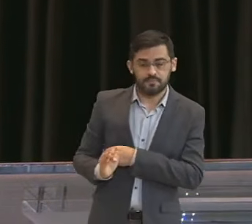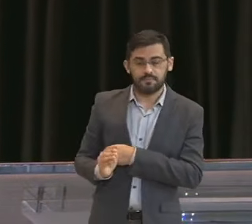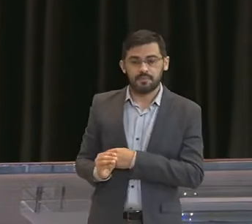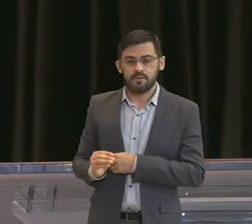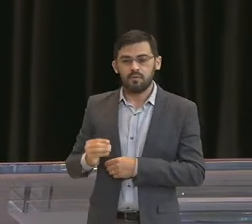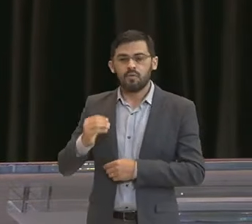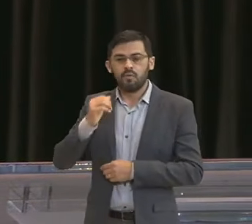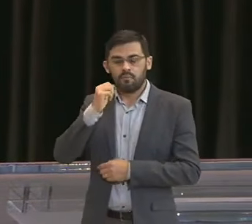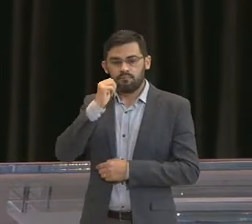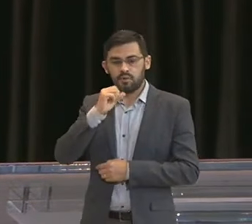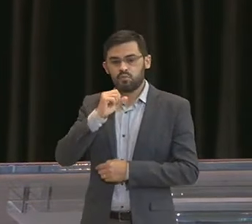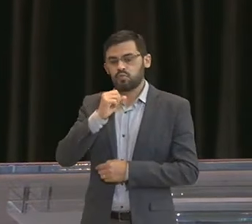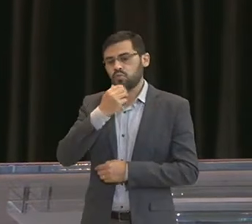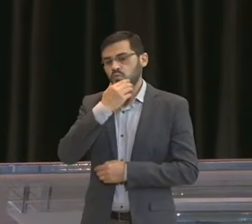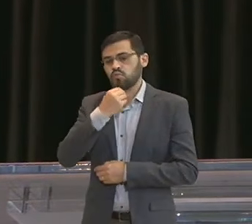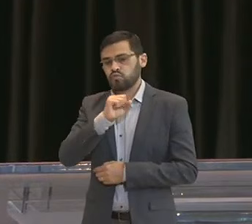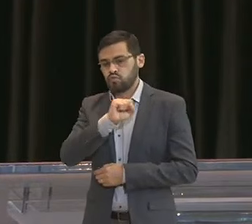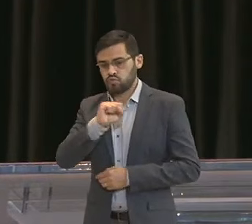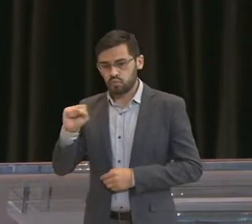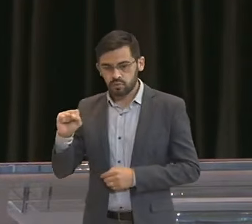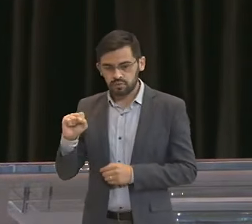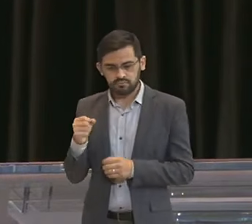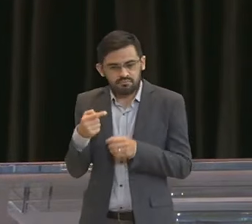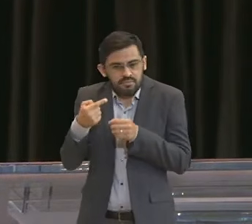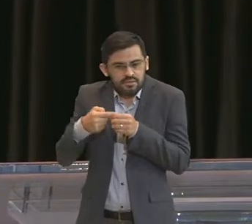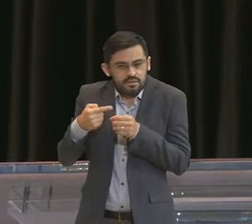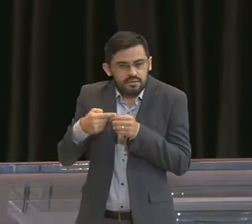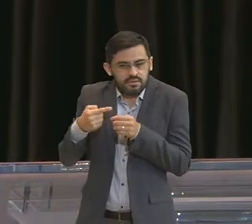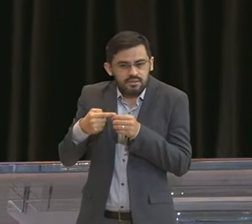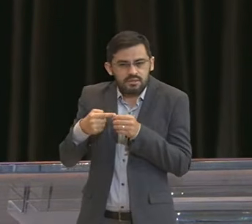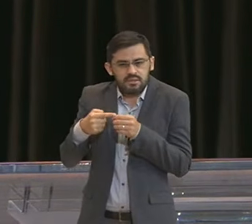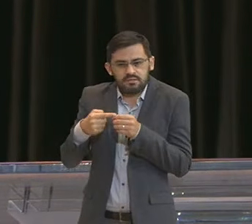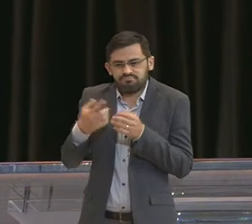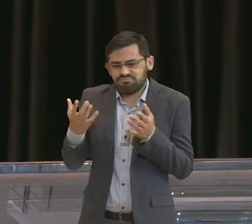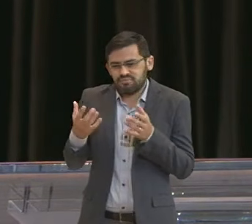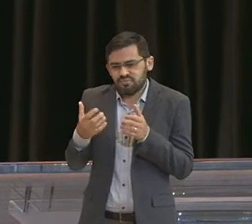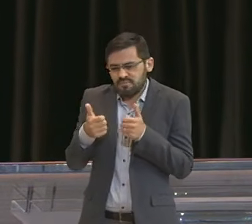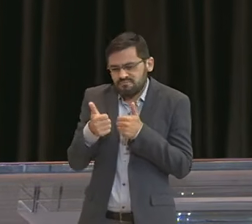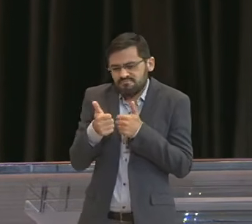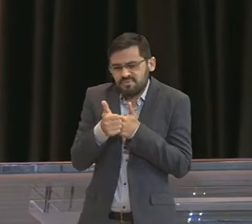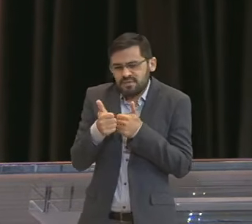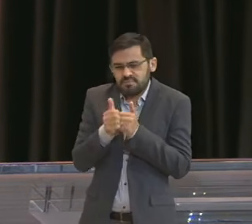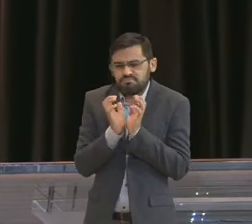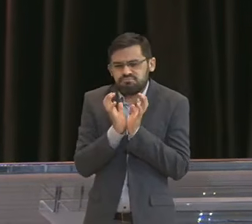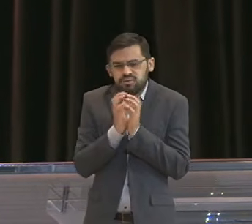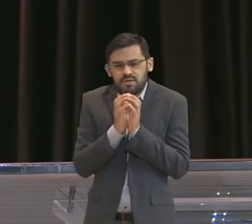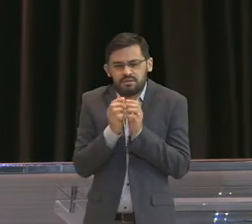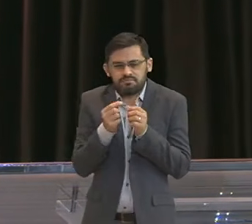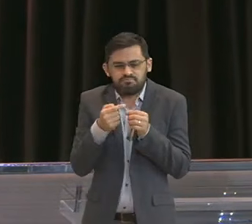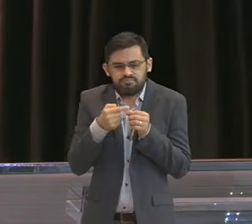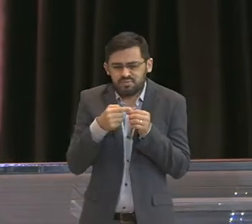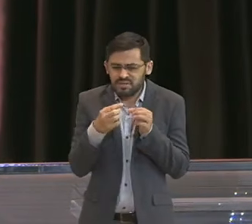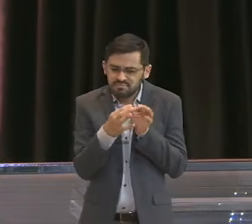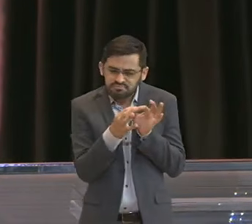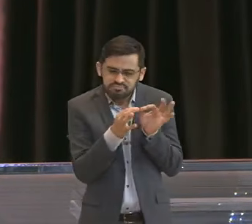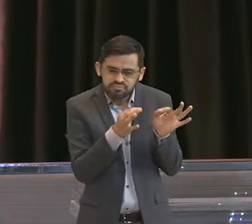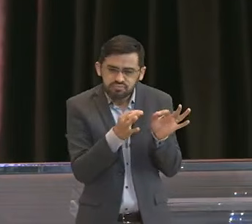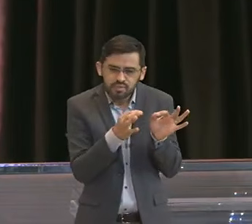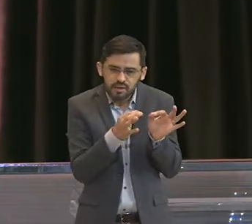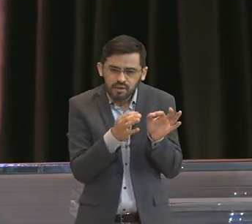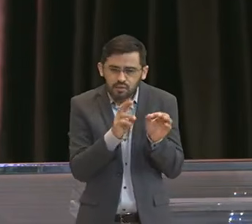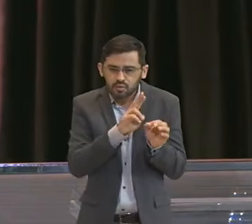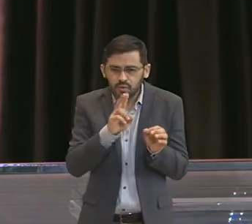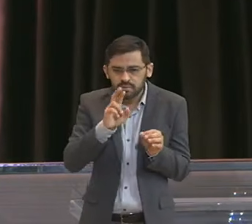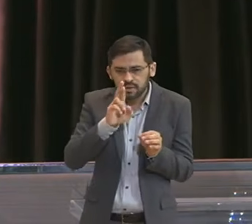E o meu sogro era de uma cidadezinha no interior de Pernambuco, chamada